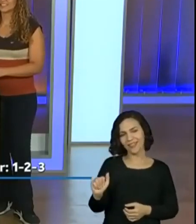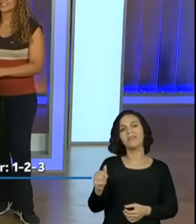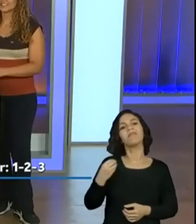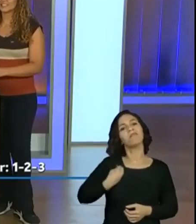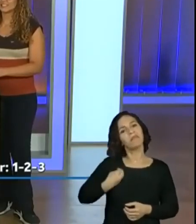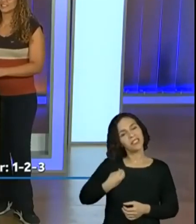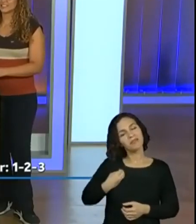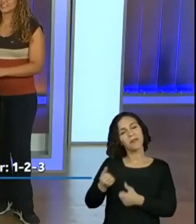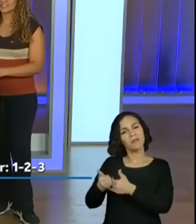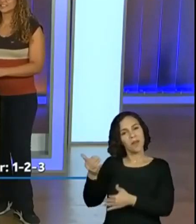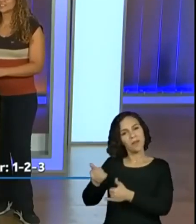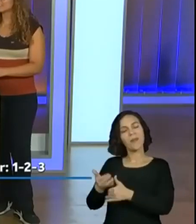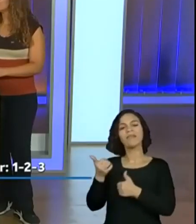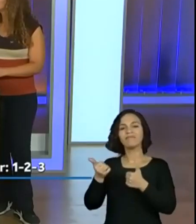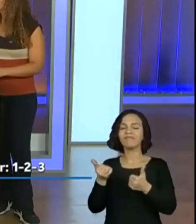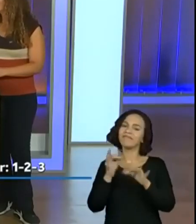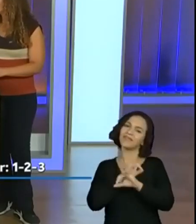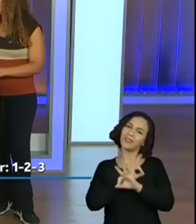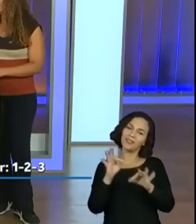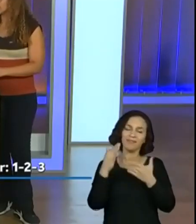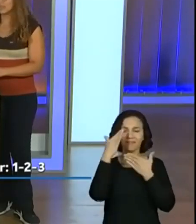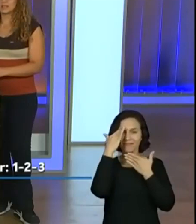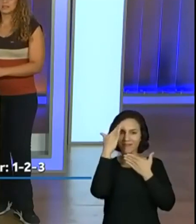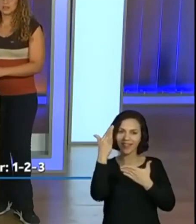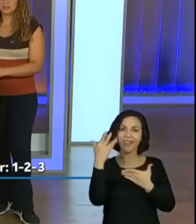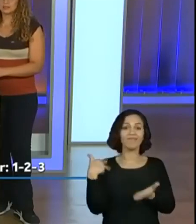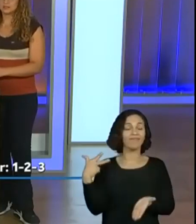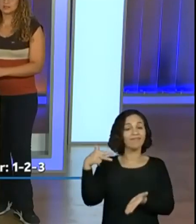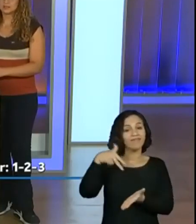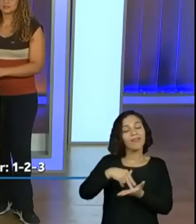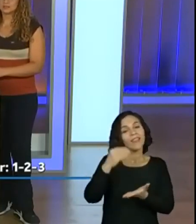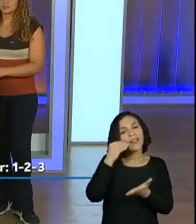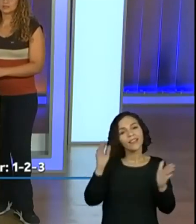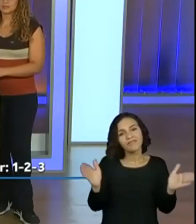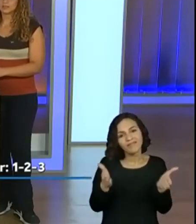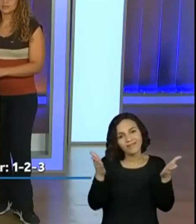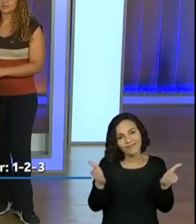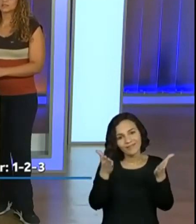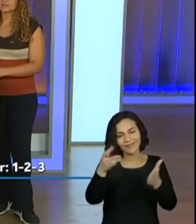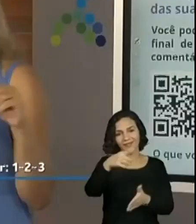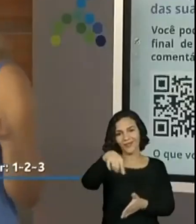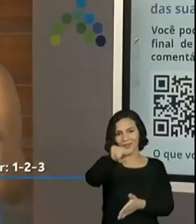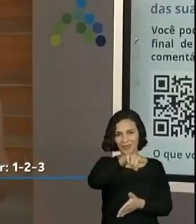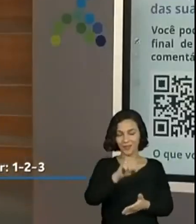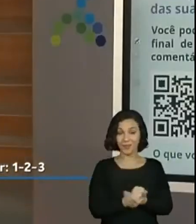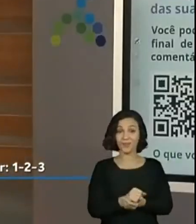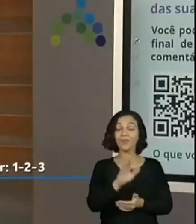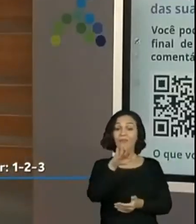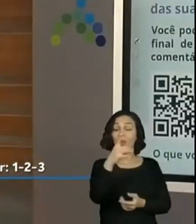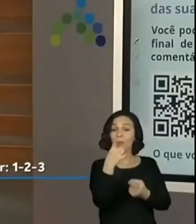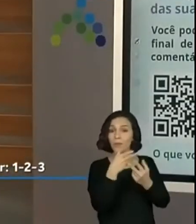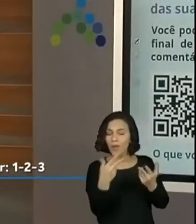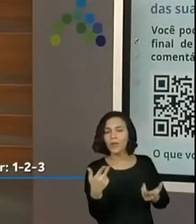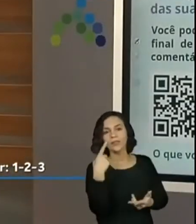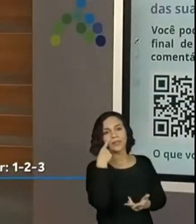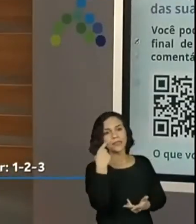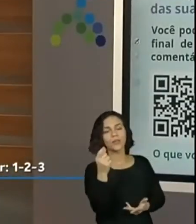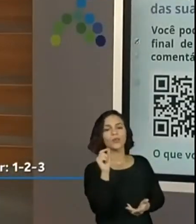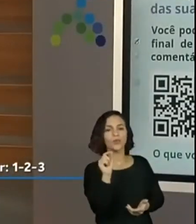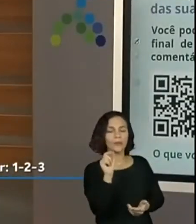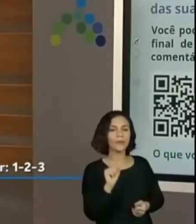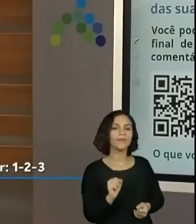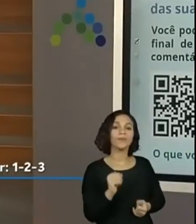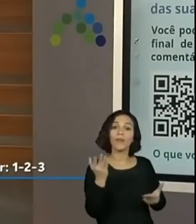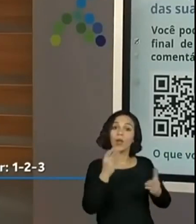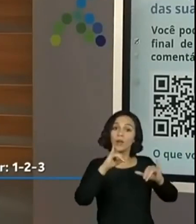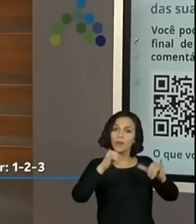Obrigada, gente, ótima aula. A gente está aqui para isso, né? Com certeza. Para tentar contribuir aí com vocês. Agora, uma coisa que é interessante é olhar agora